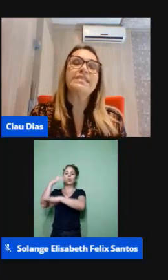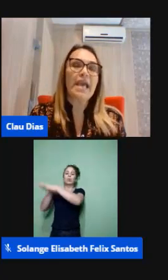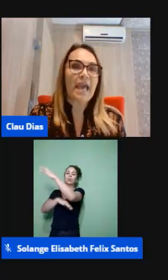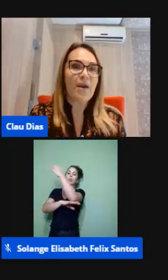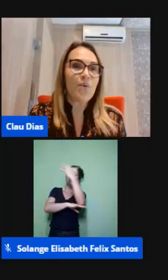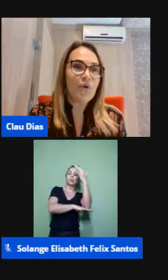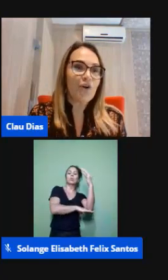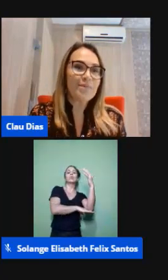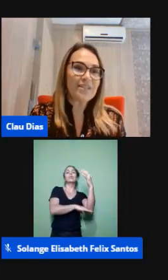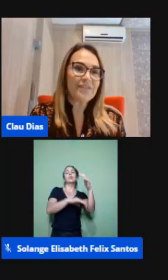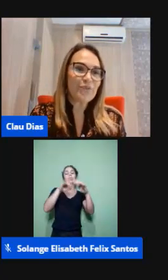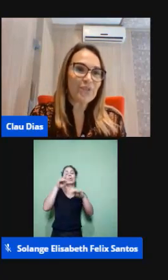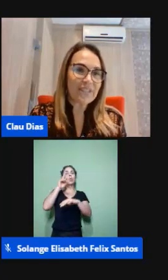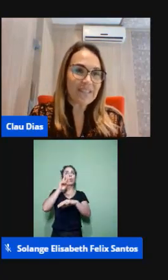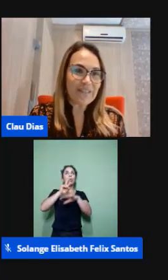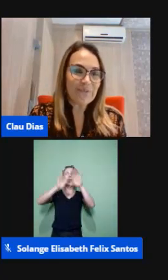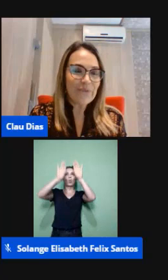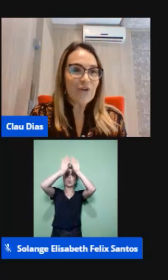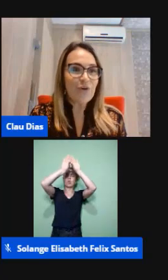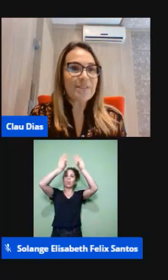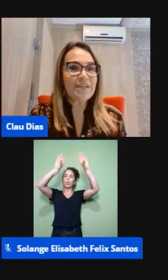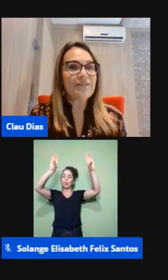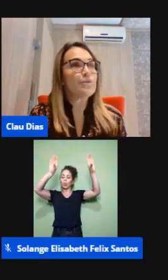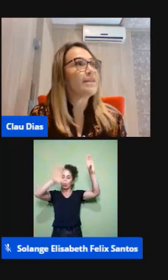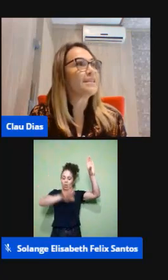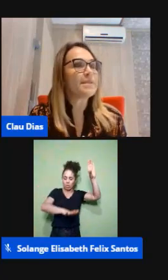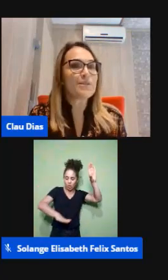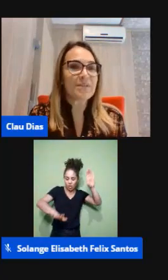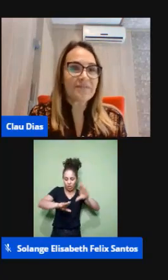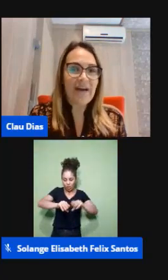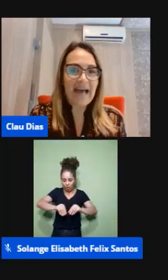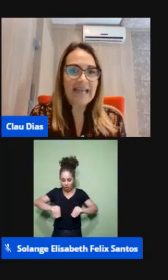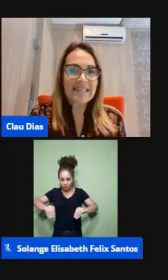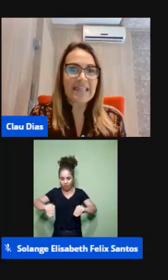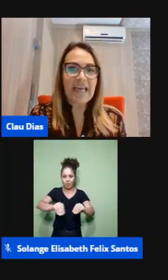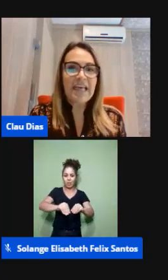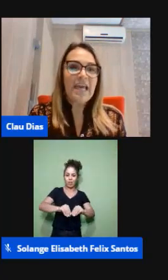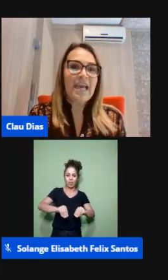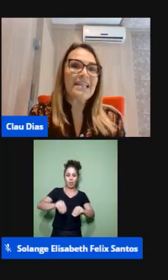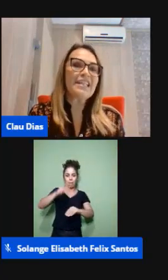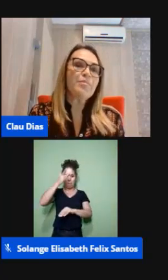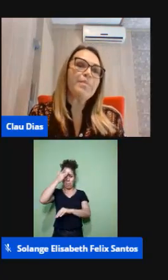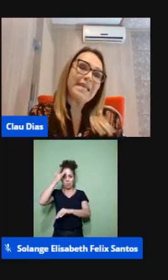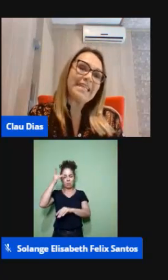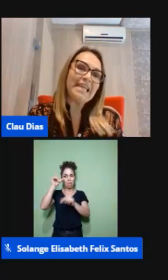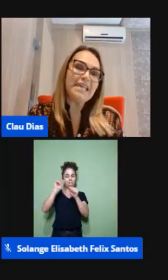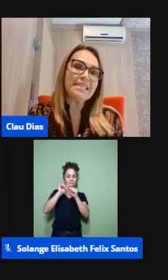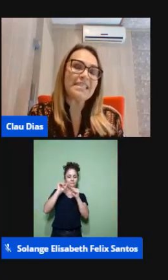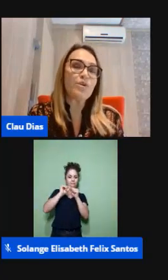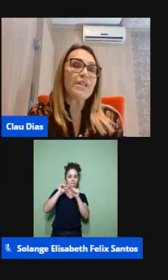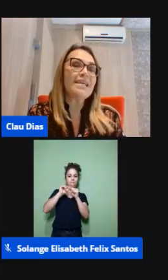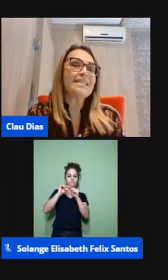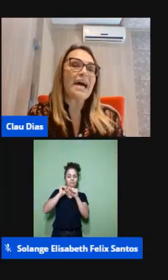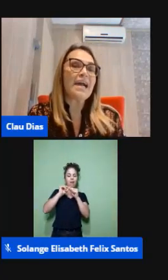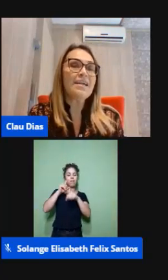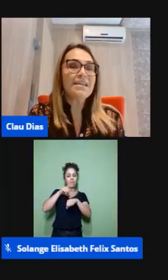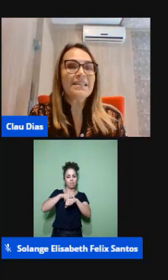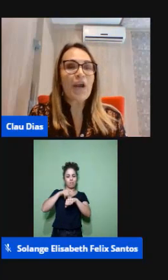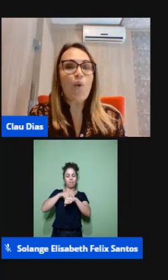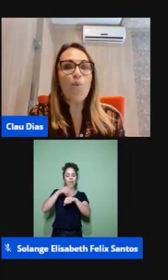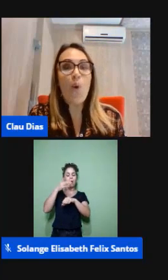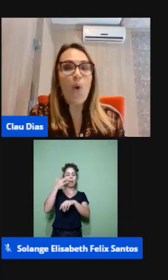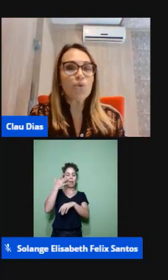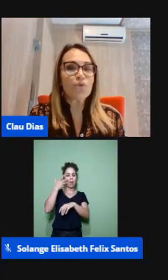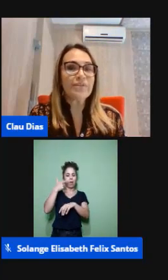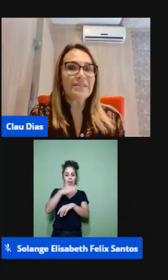observando o céu, observando o chão, observando o que as pessoas fazem, né? Dá tempo para a criança se conectar,